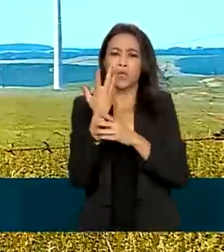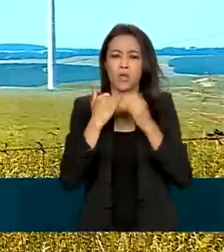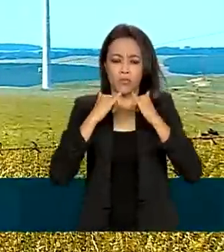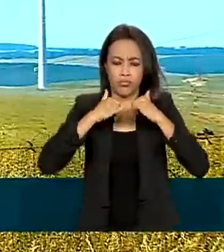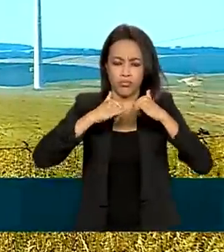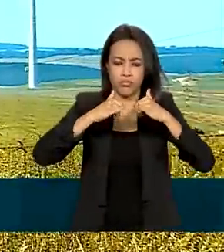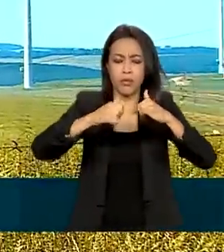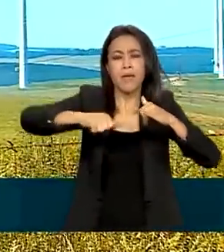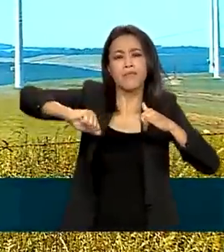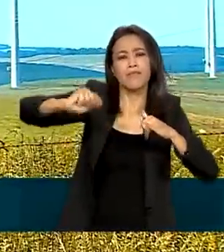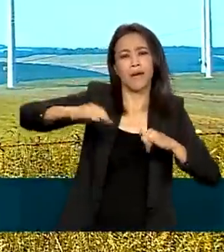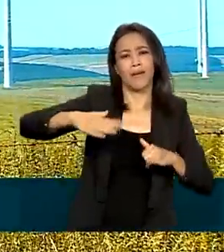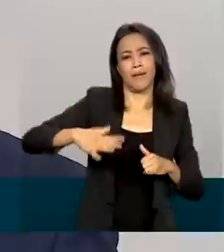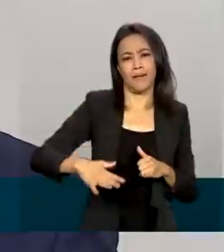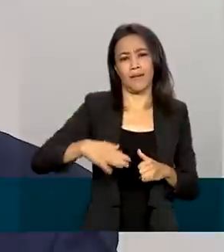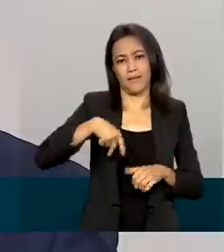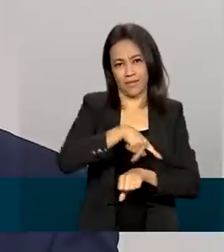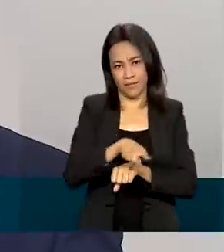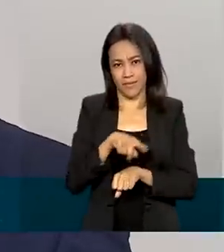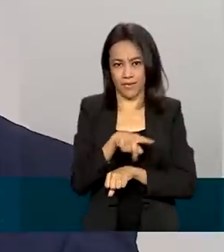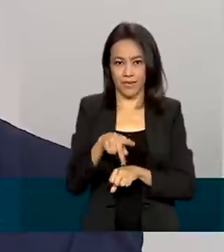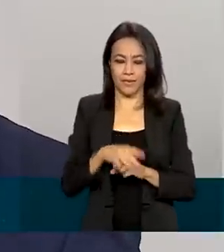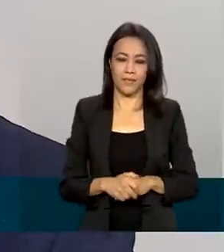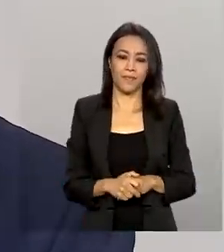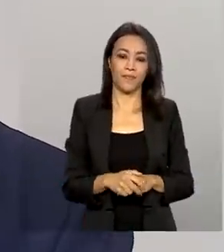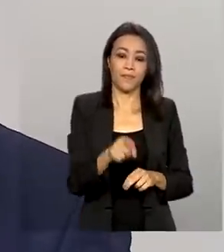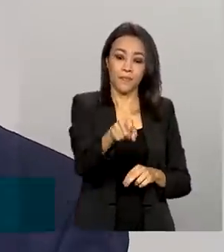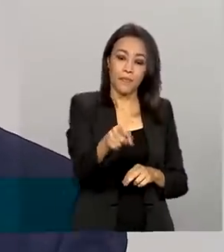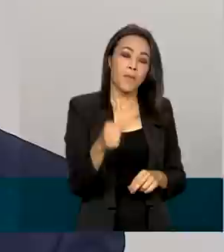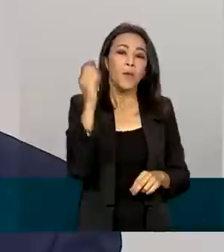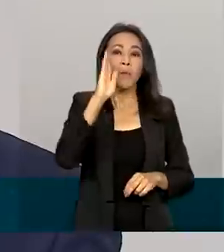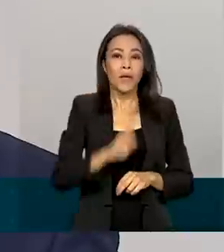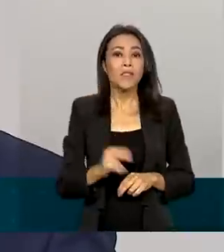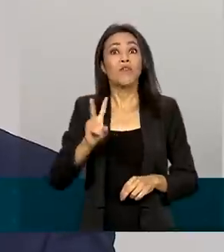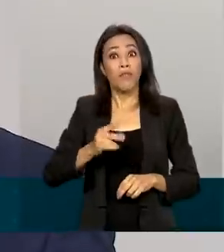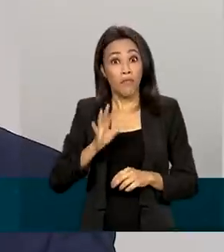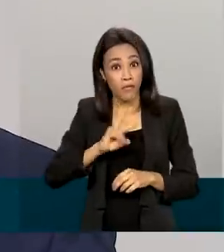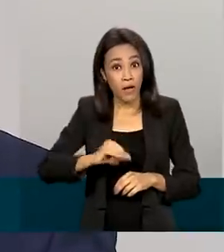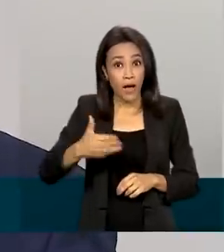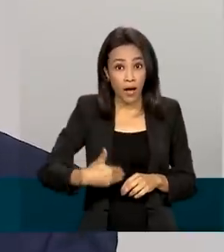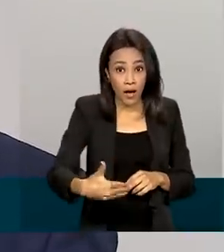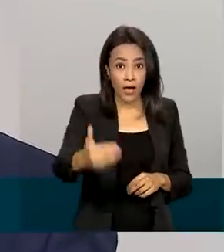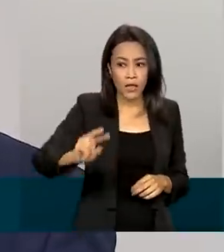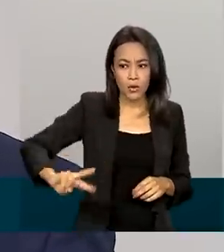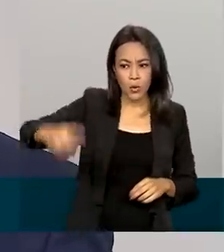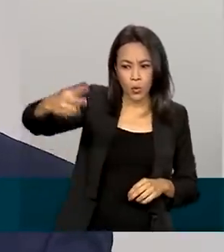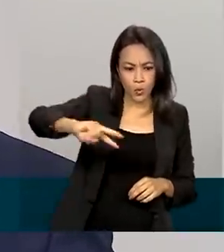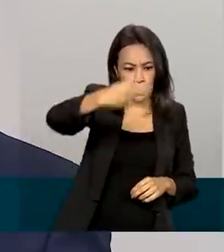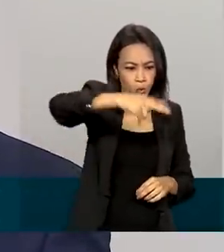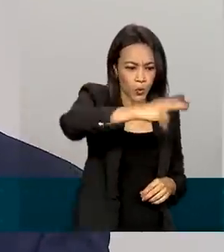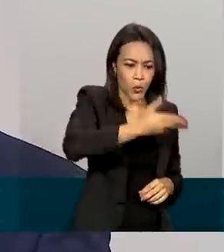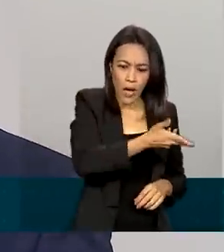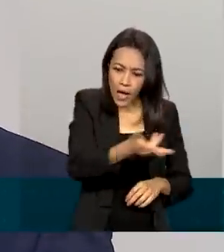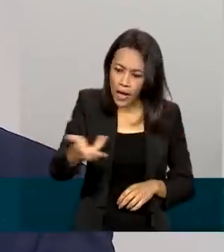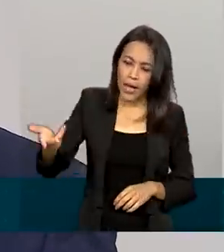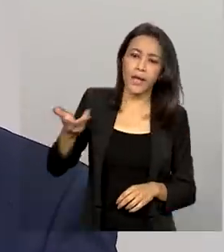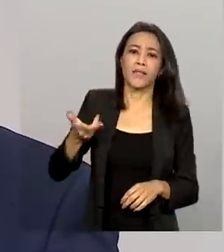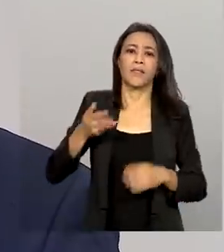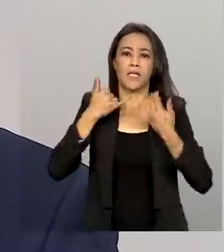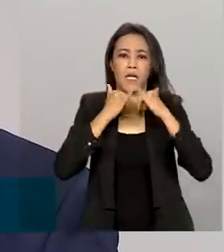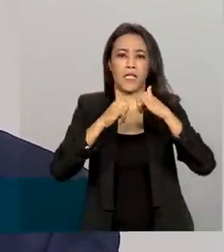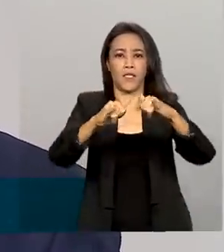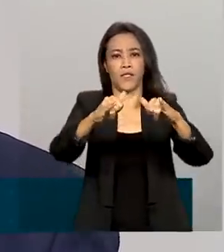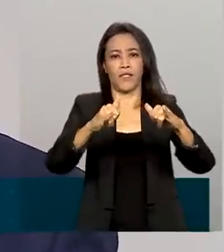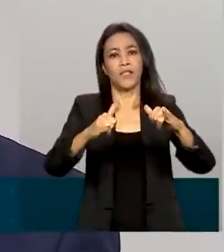e mais barata no país. Eu acho que o Brasil deve quintuplicar todas essas três fontes de energia 100% renovável e